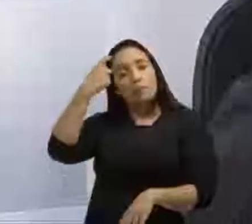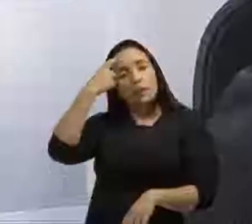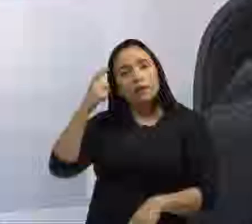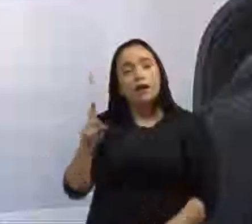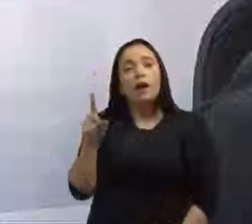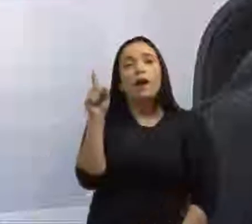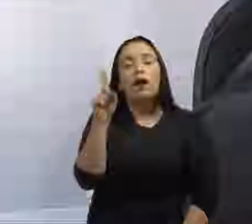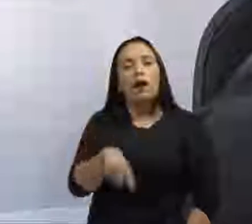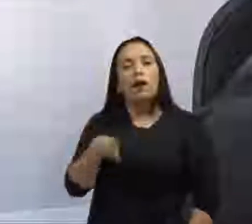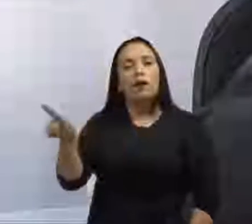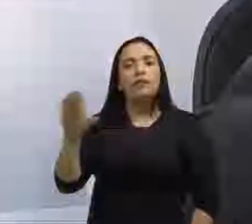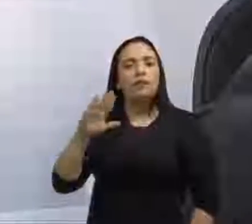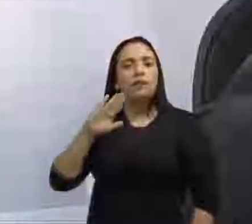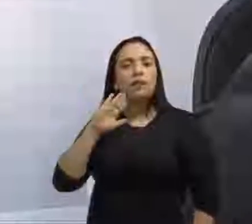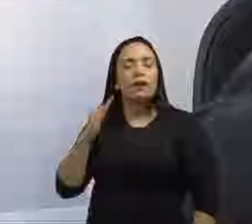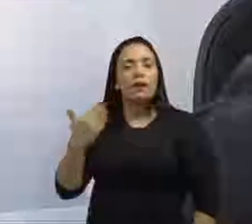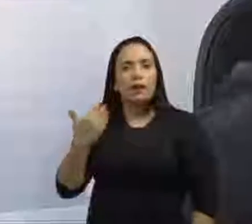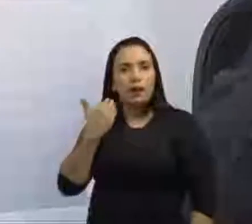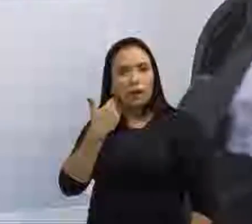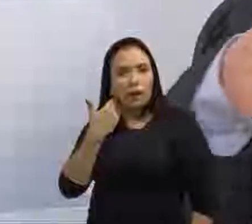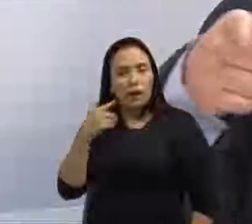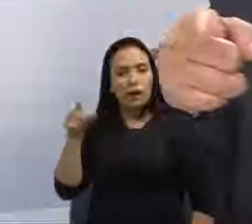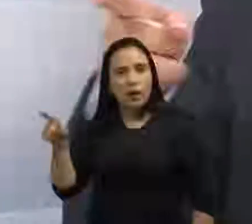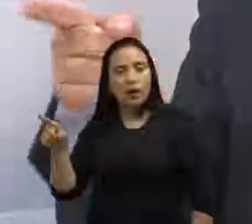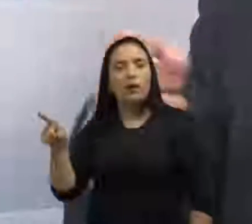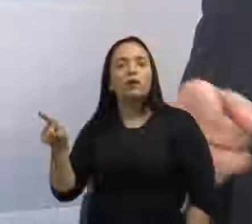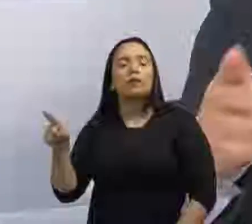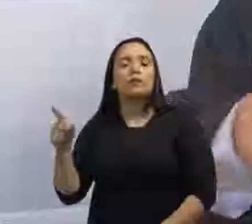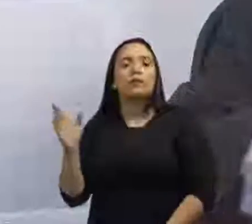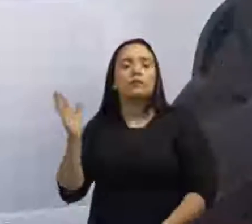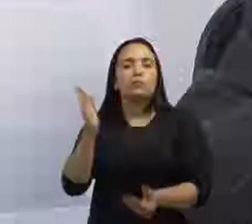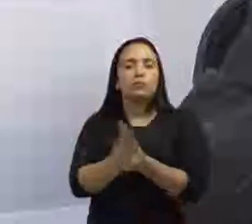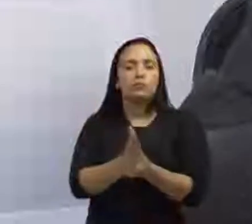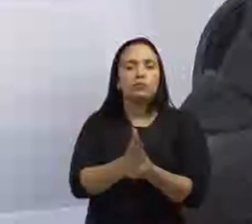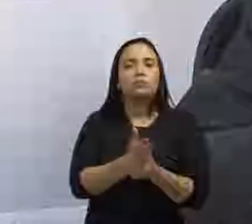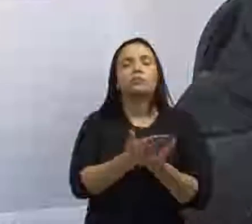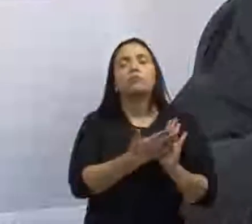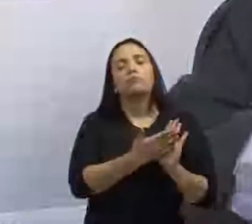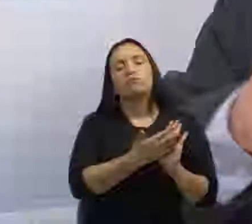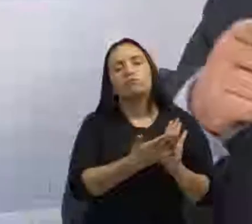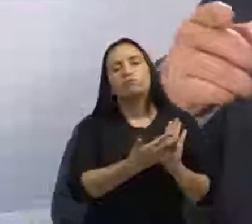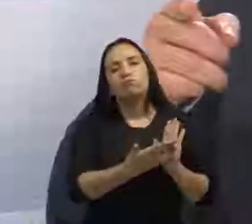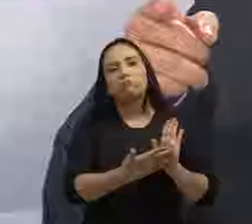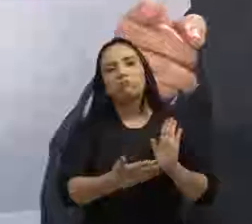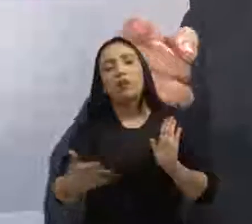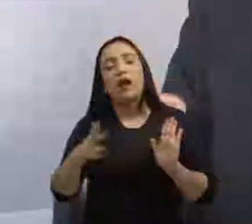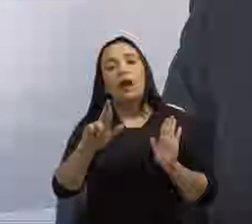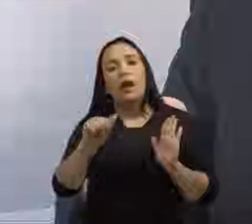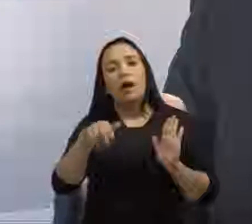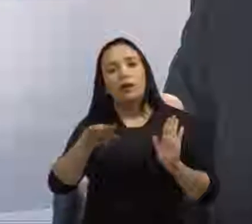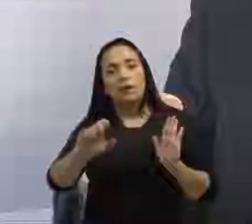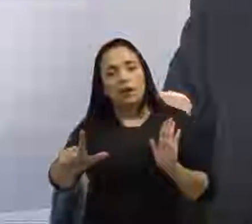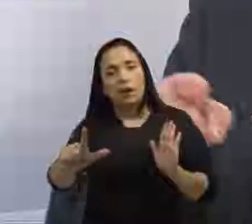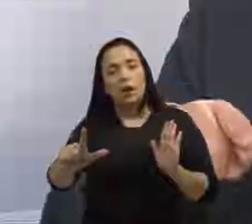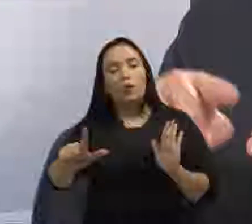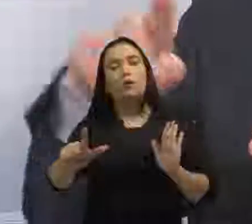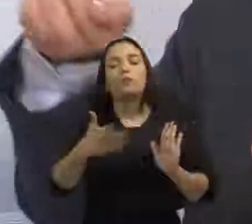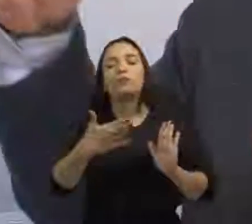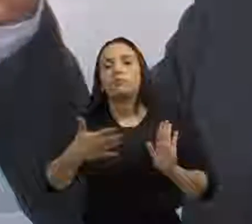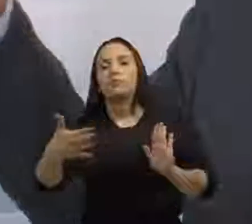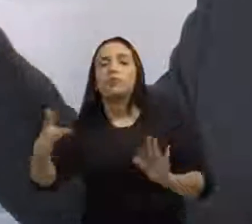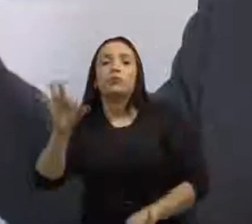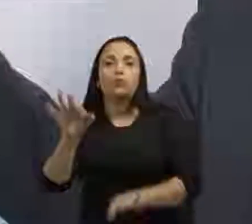pedido tinha passado pelo delegado, que o trâmite correto era passar pelo delegado, pela Raquel Dodge e